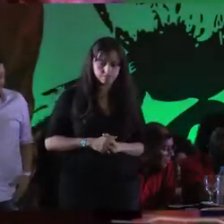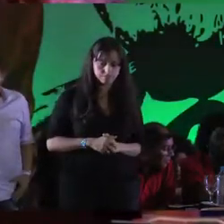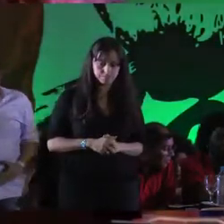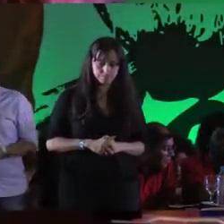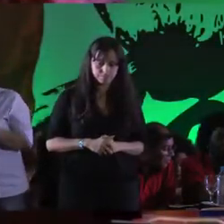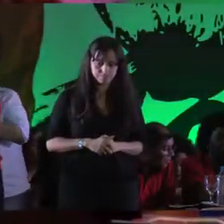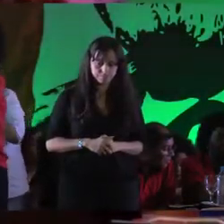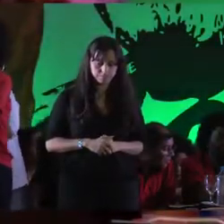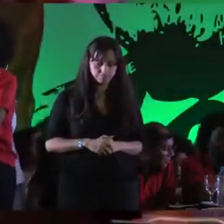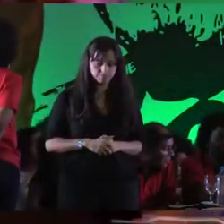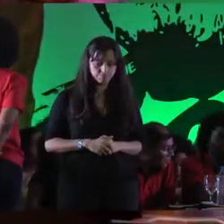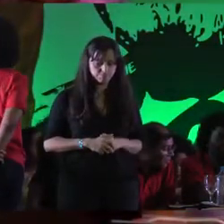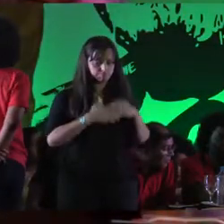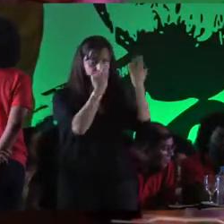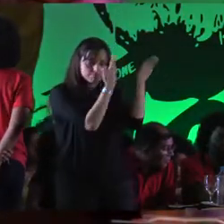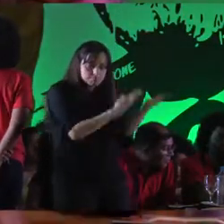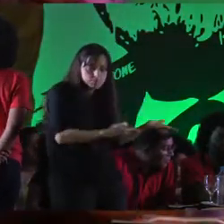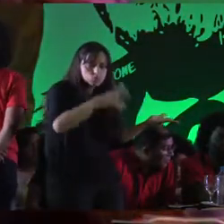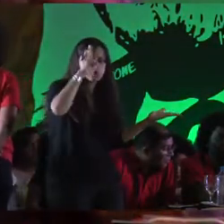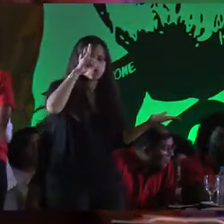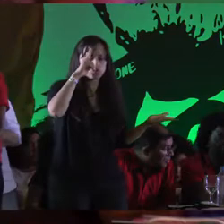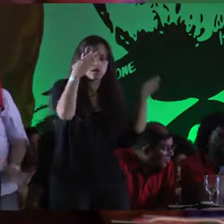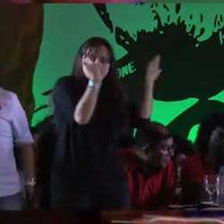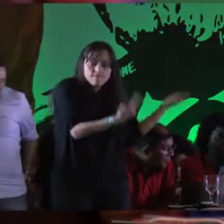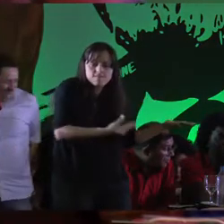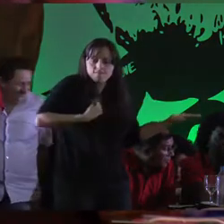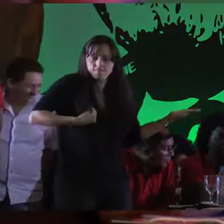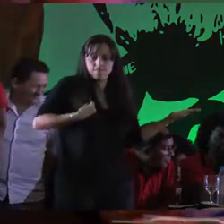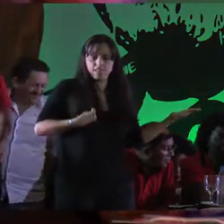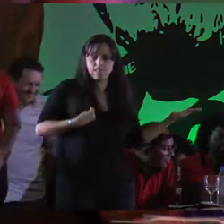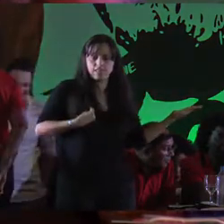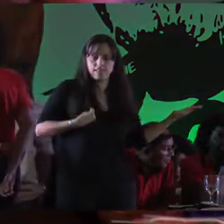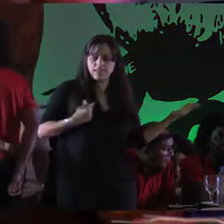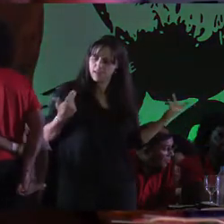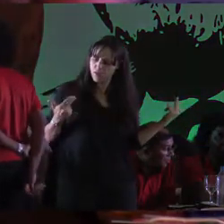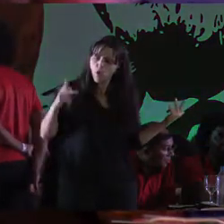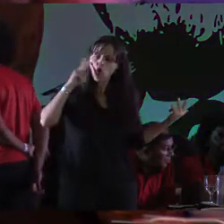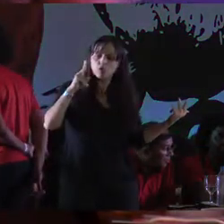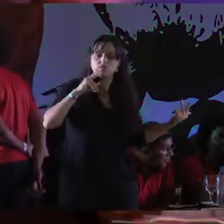sua história e a sua vida com a história do nosso país.